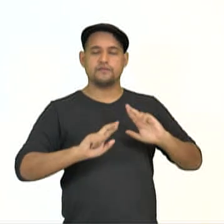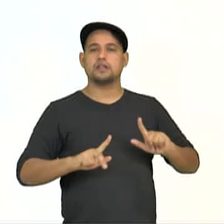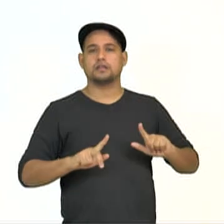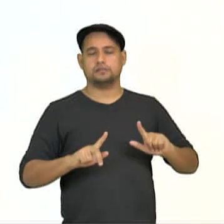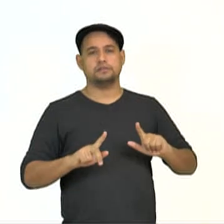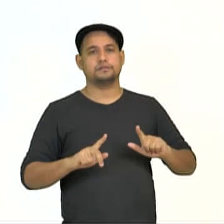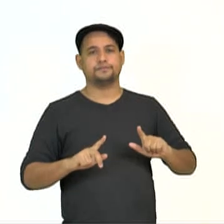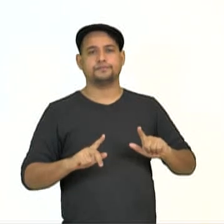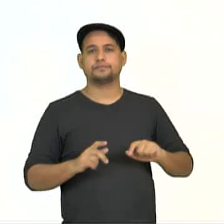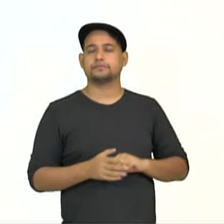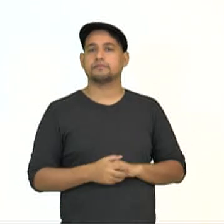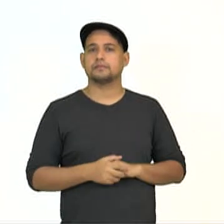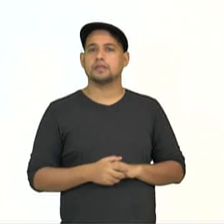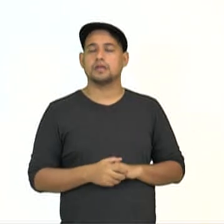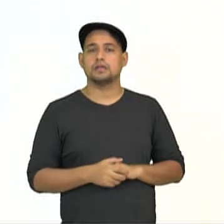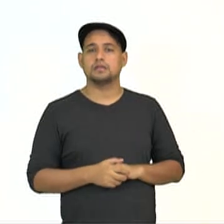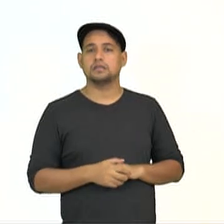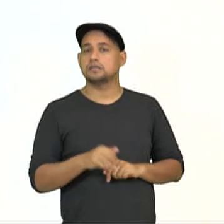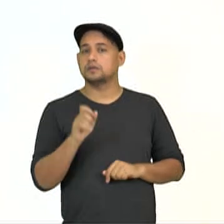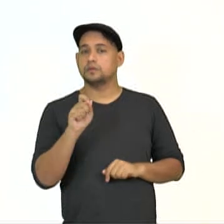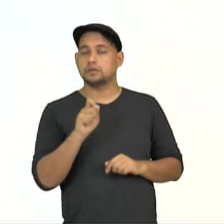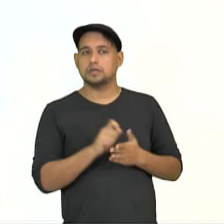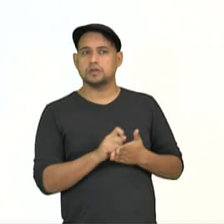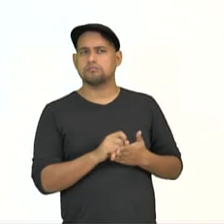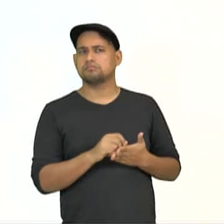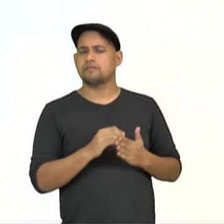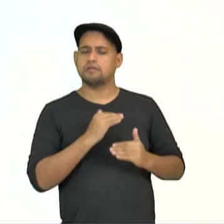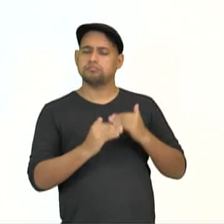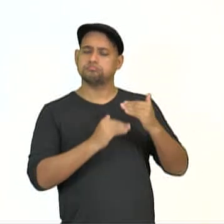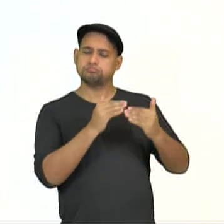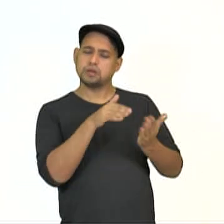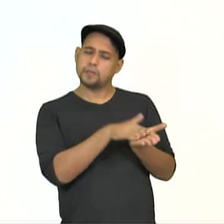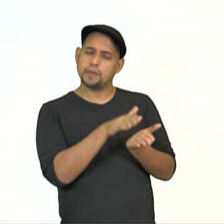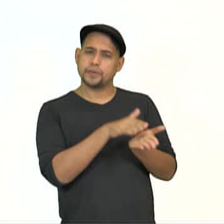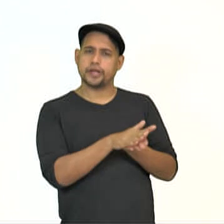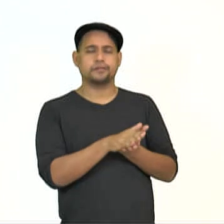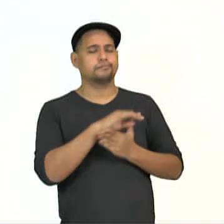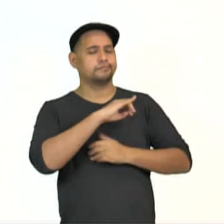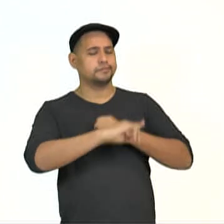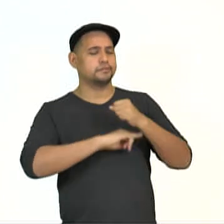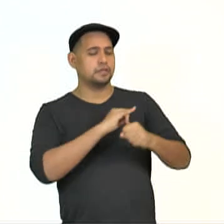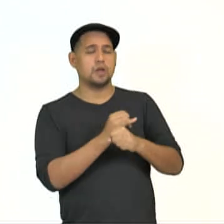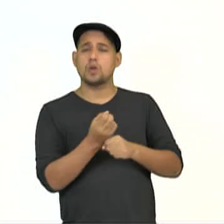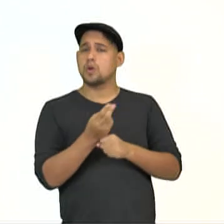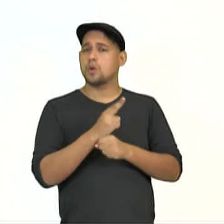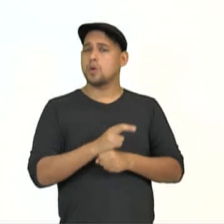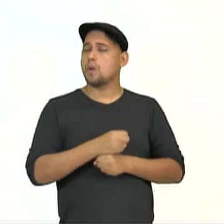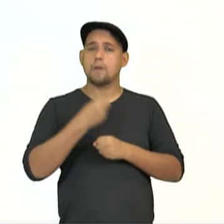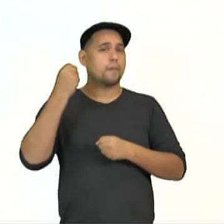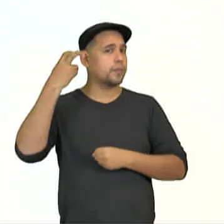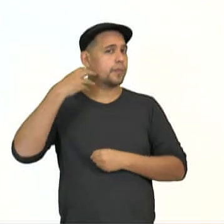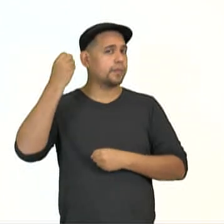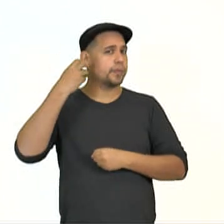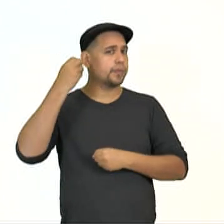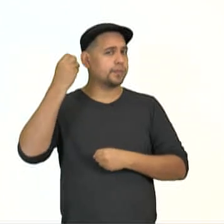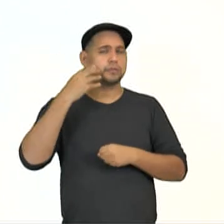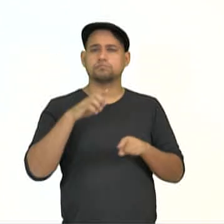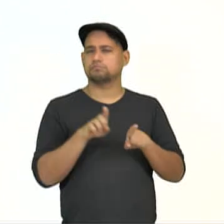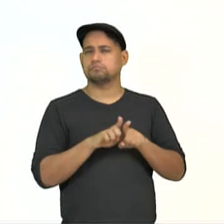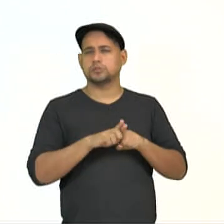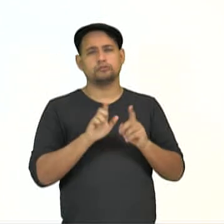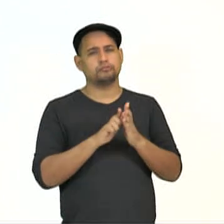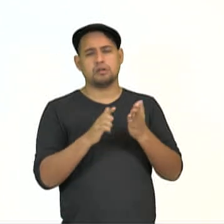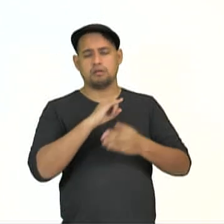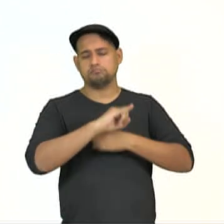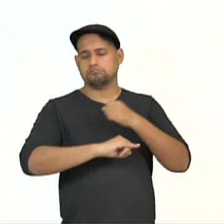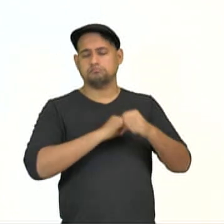seja, diferentes, seja os que circulam de modo impresso, digital ou audiovisual, seja no jornal, na